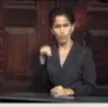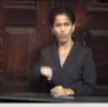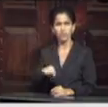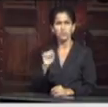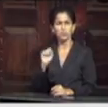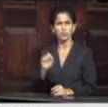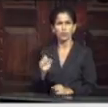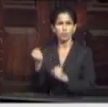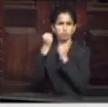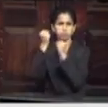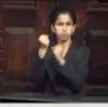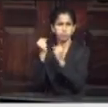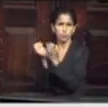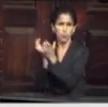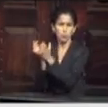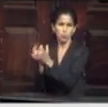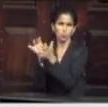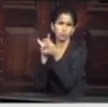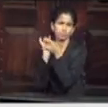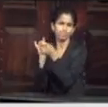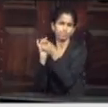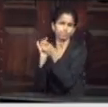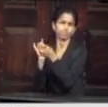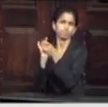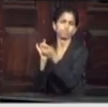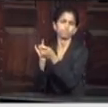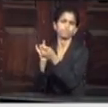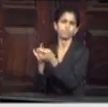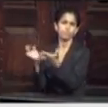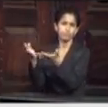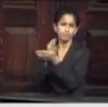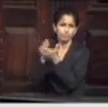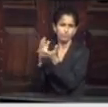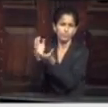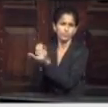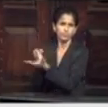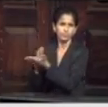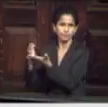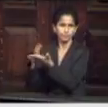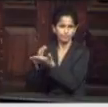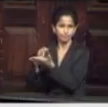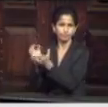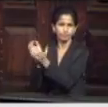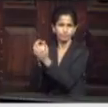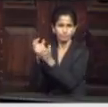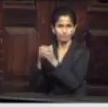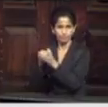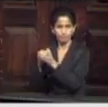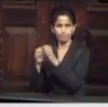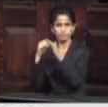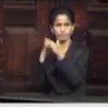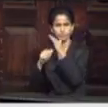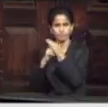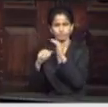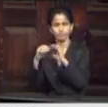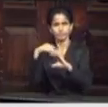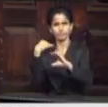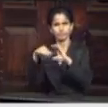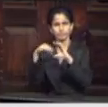A força do lobby, que é tão presente em diversos setores, e os setores dos empresários da